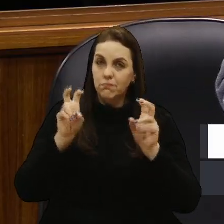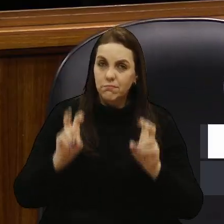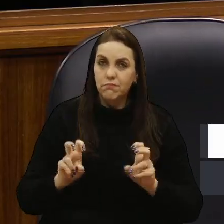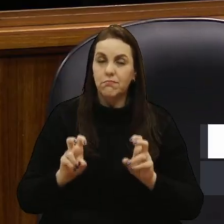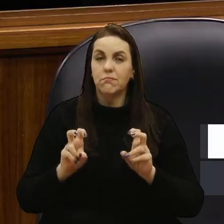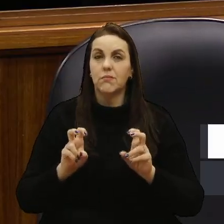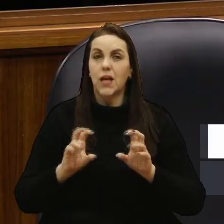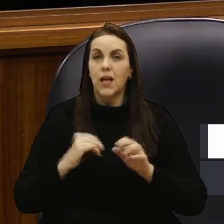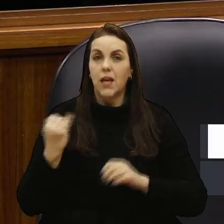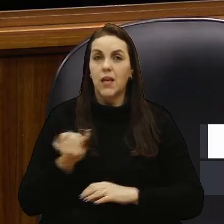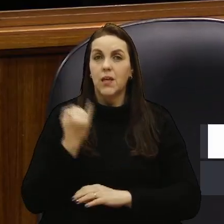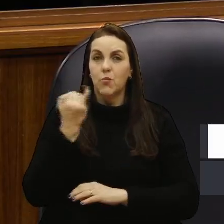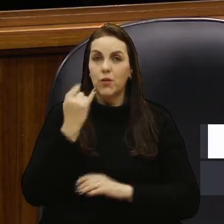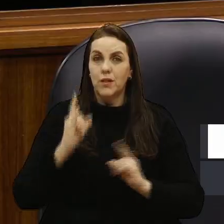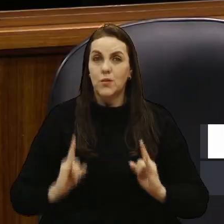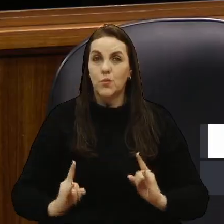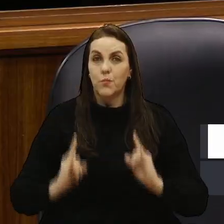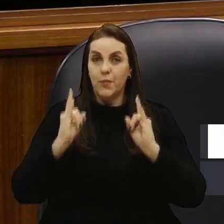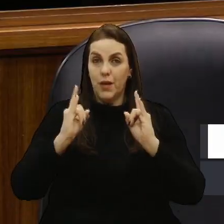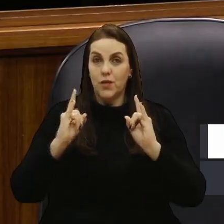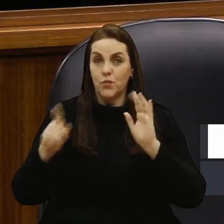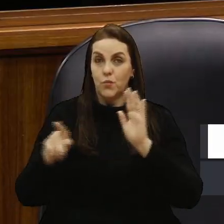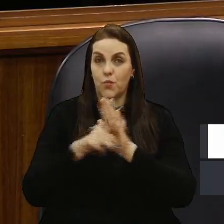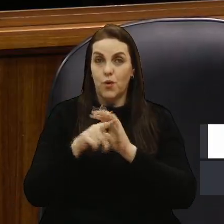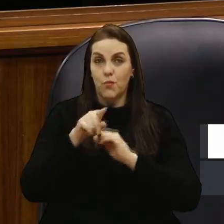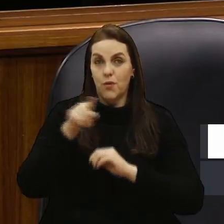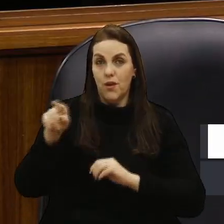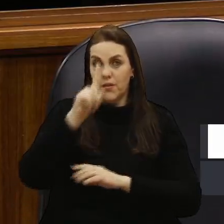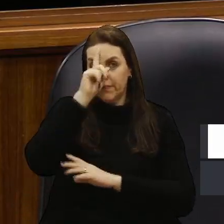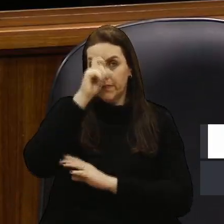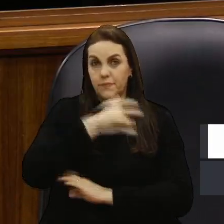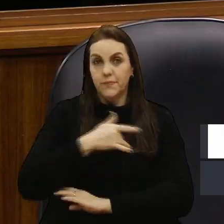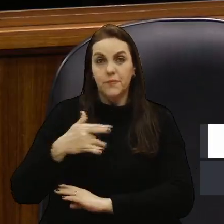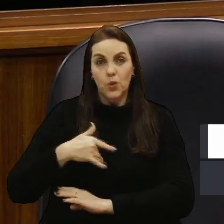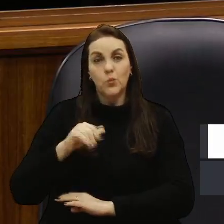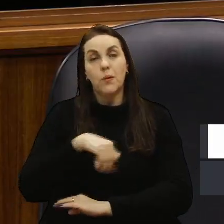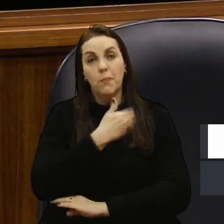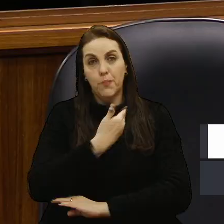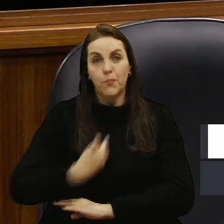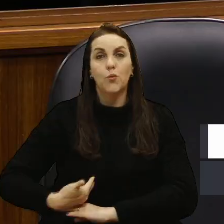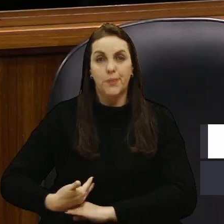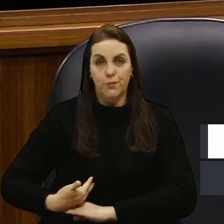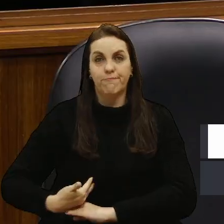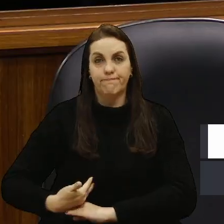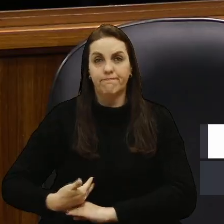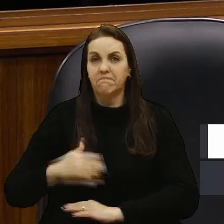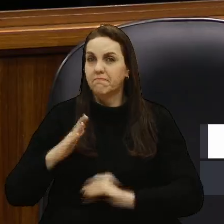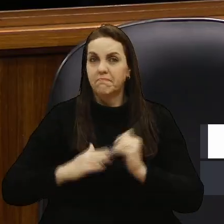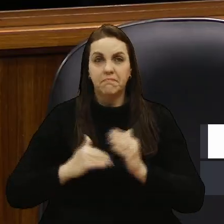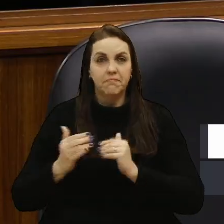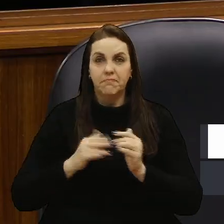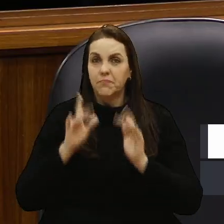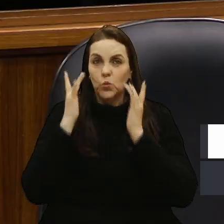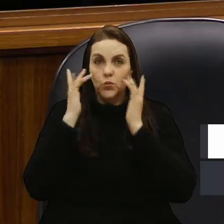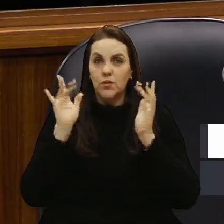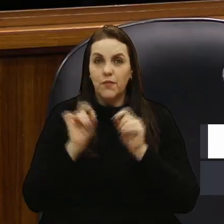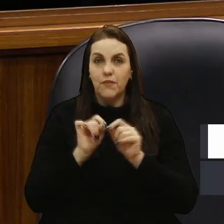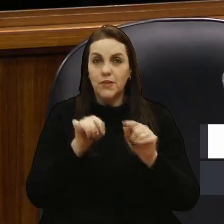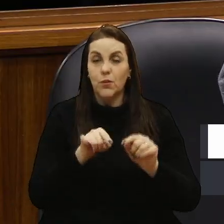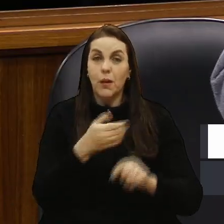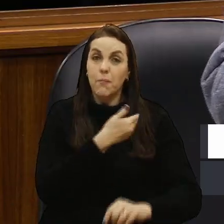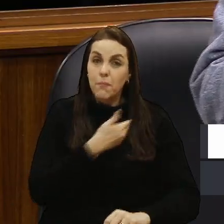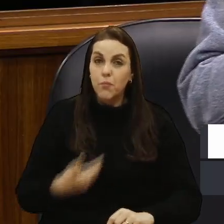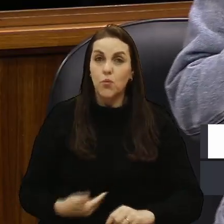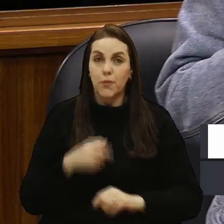a importância desse prédio ser um prédio público. Independente do que ele será, ele ser um prédio público,